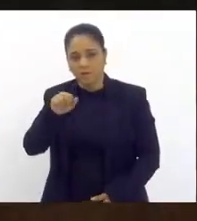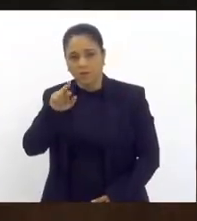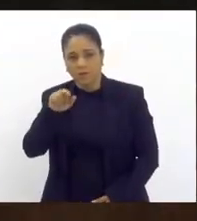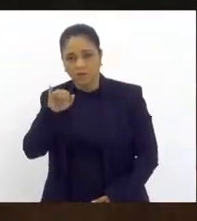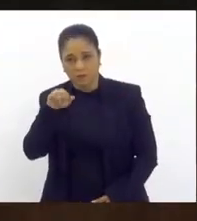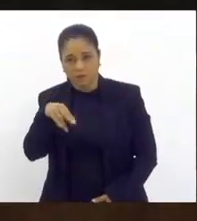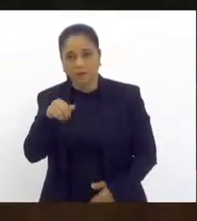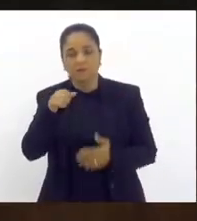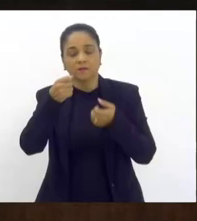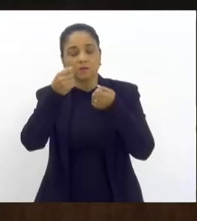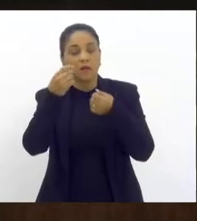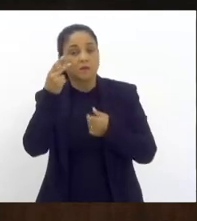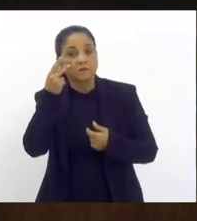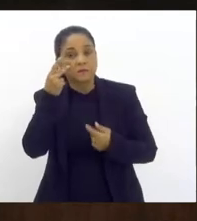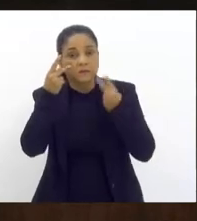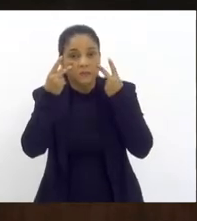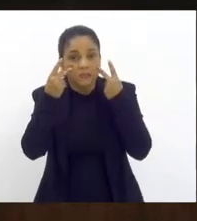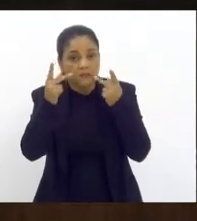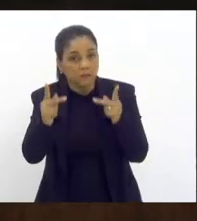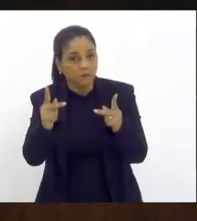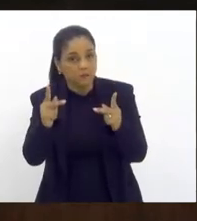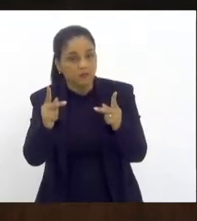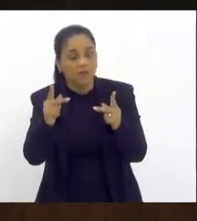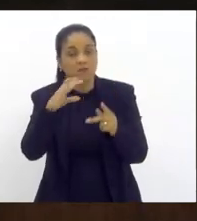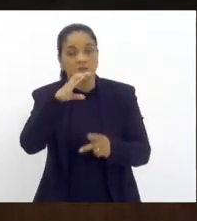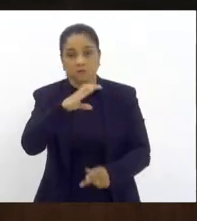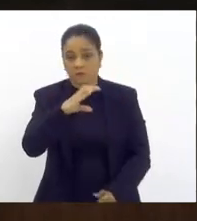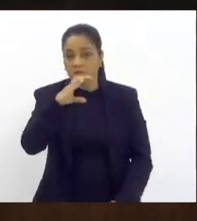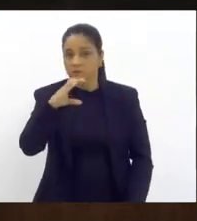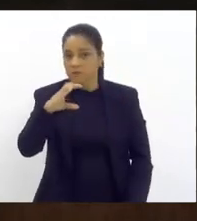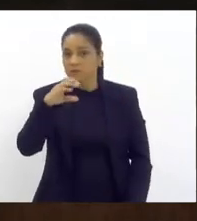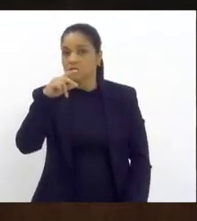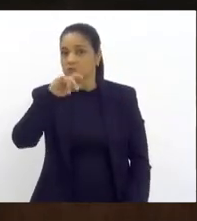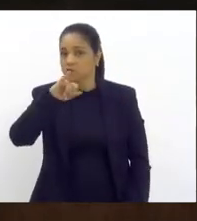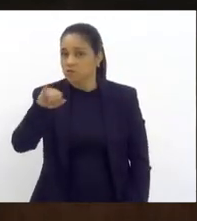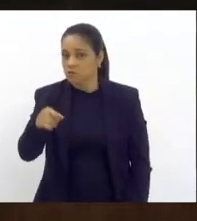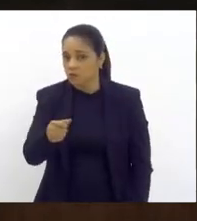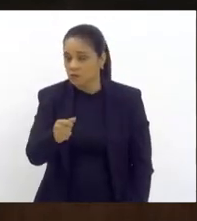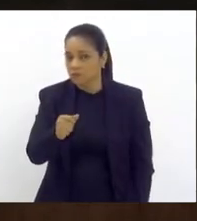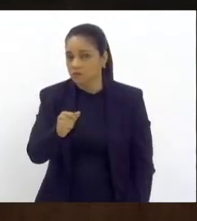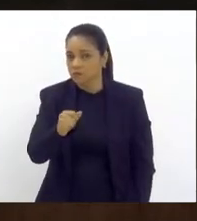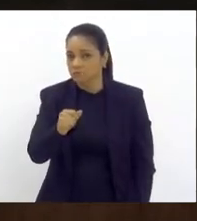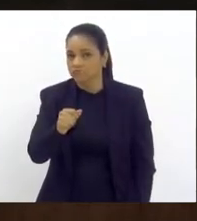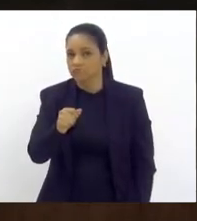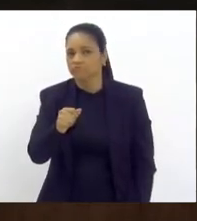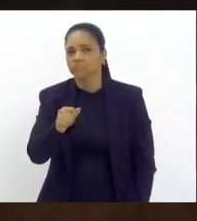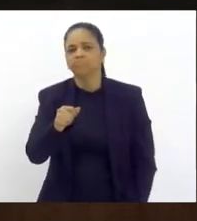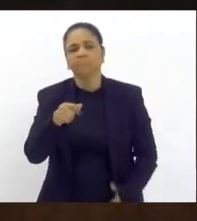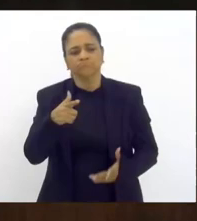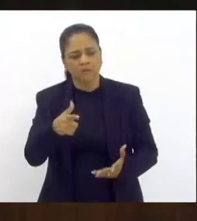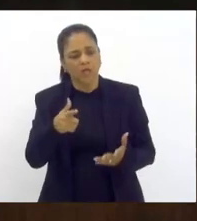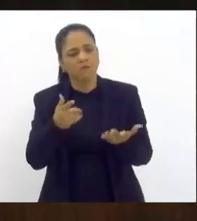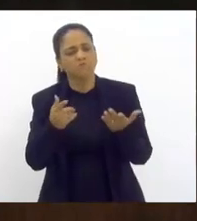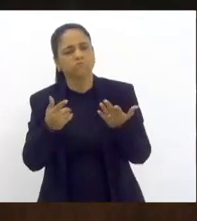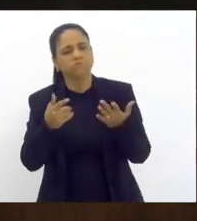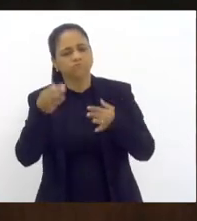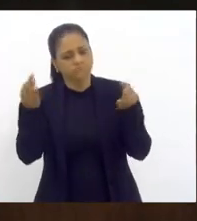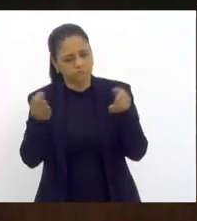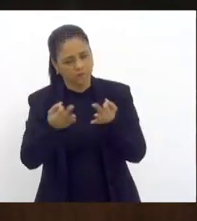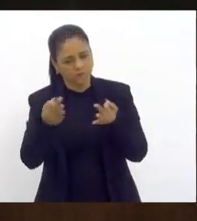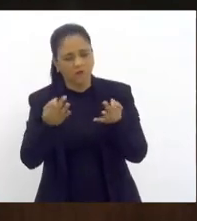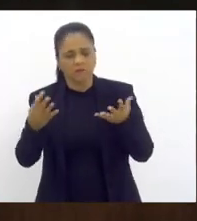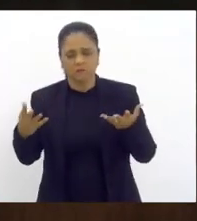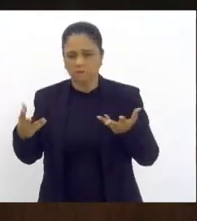quero testemunhar que a CCJ tem sido muito laboriosa,